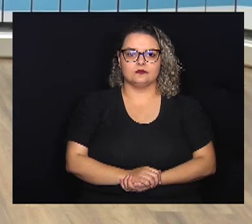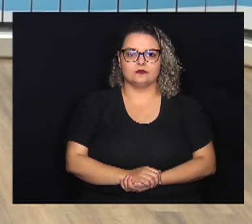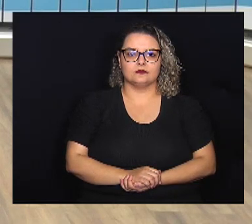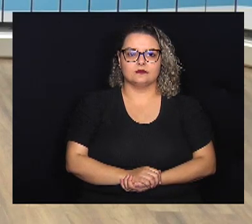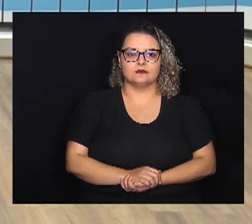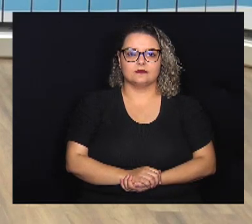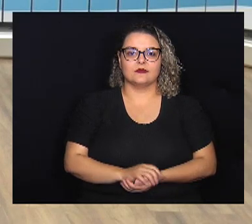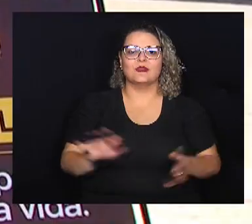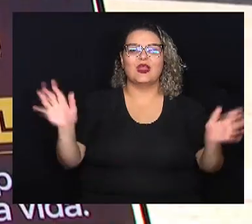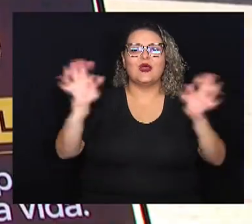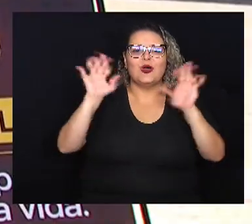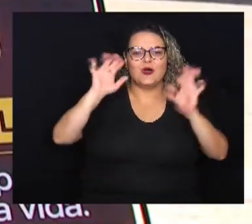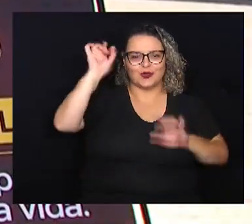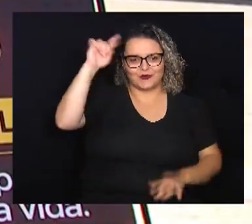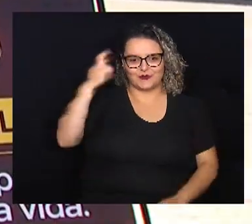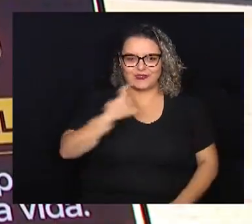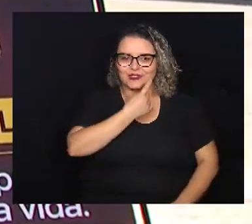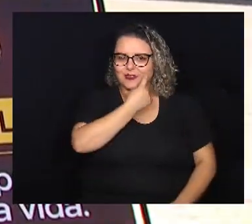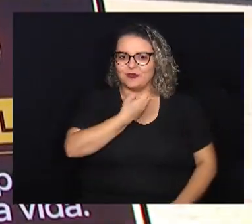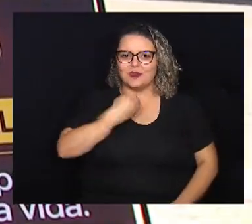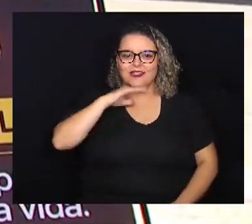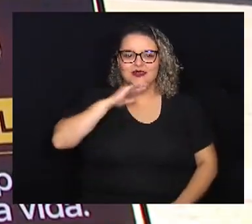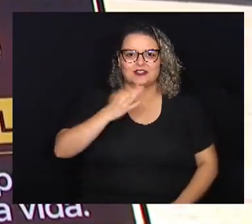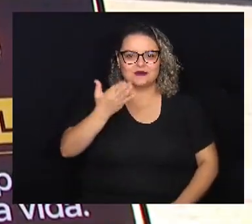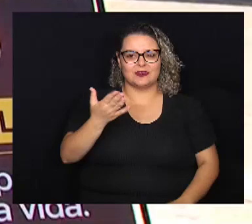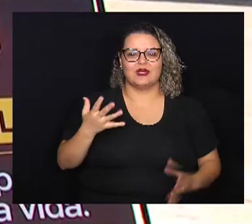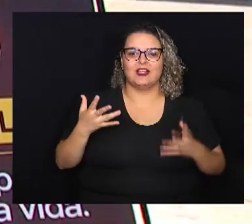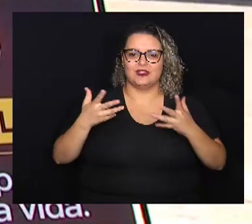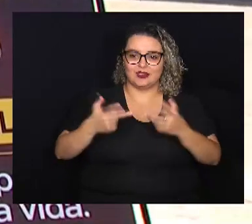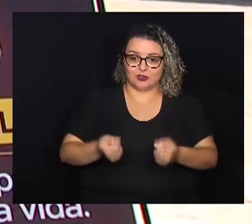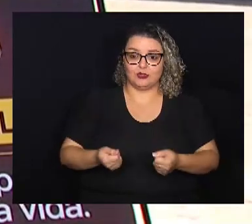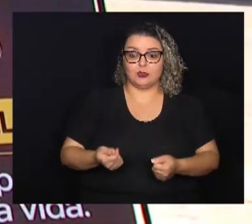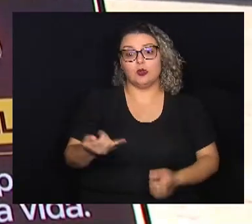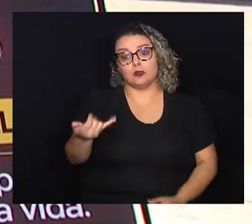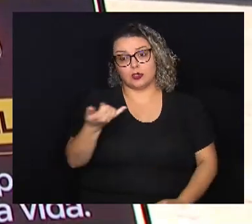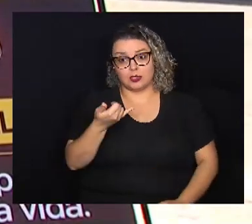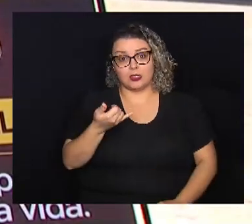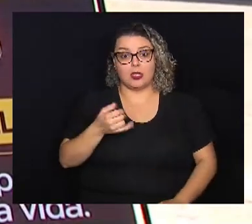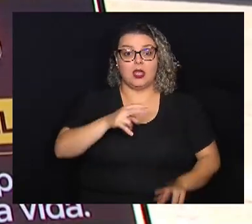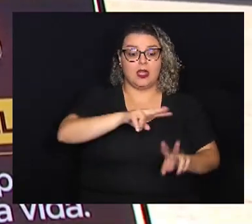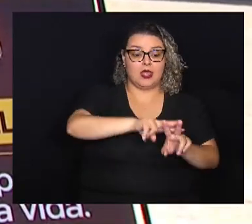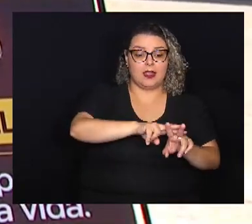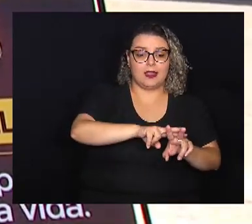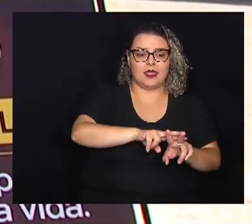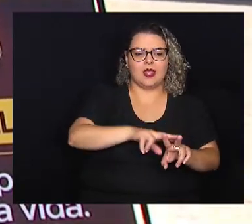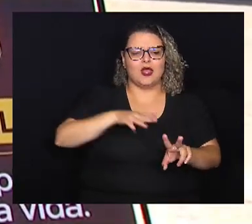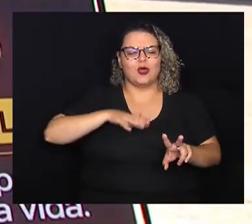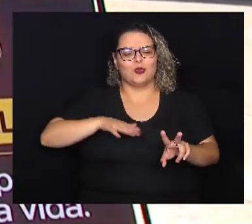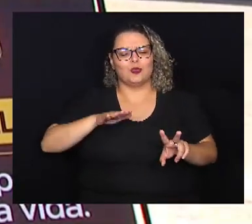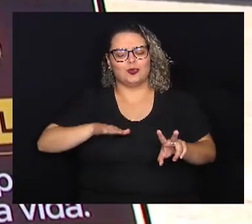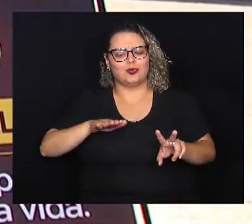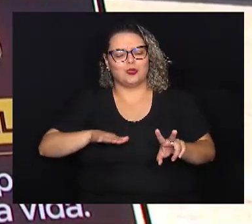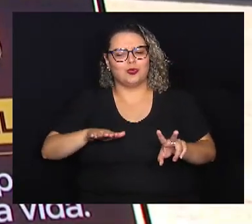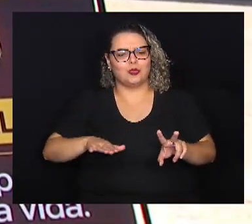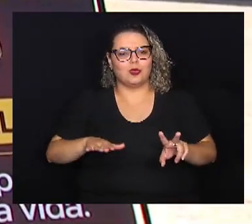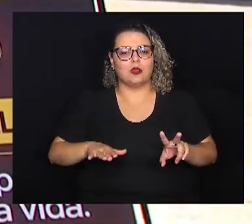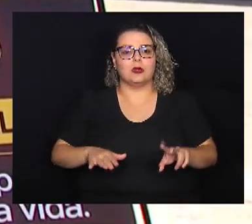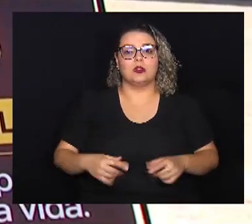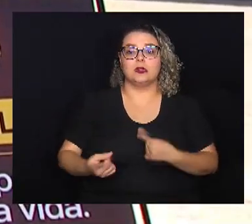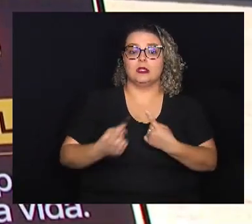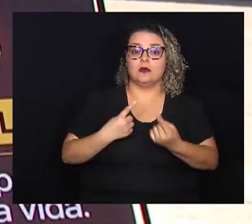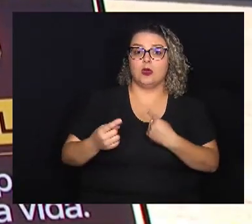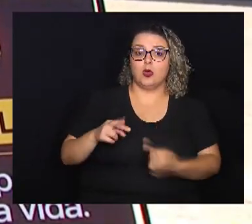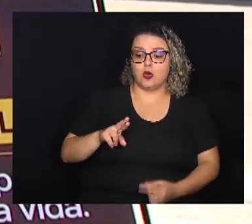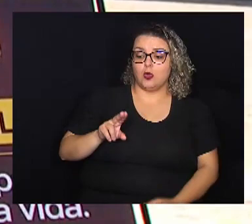Oi, Mirna. Boa tarde pra você. Boa tarde a todos. Como você já disse, é a campanha hashtag Desacelera. Nós estamos aqui na Avenida